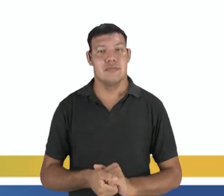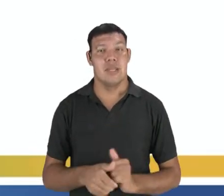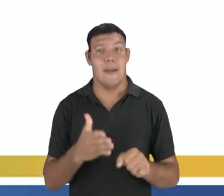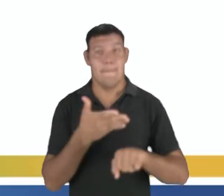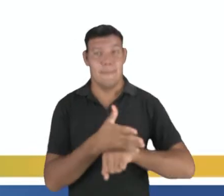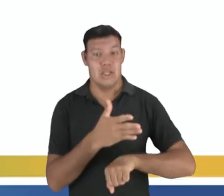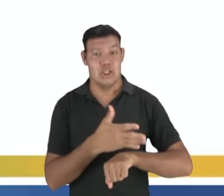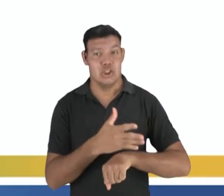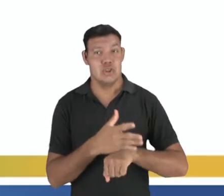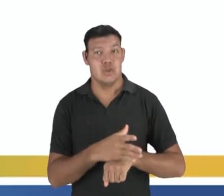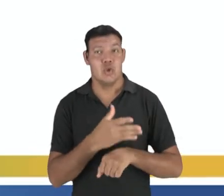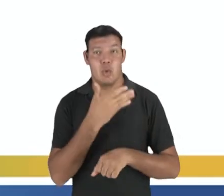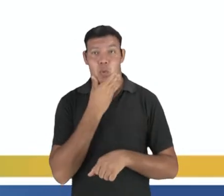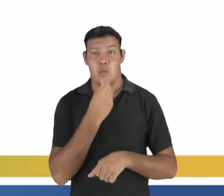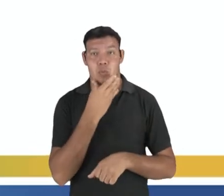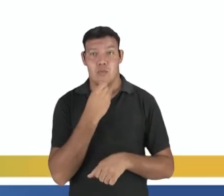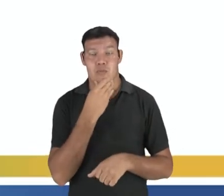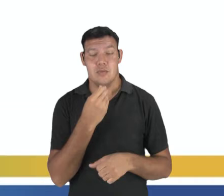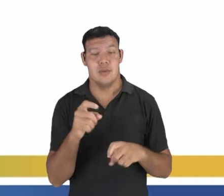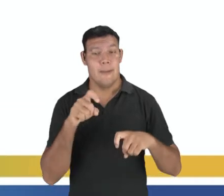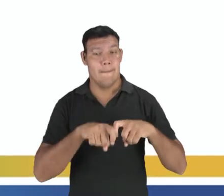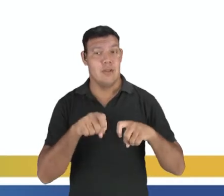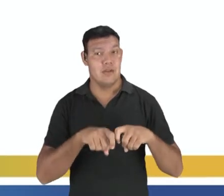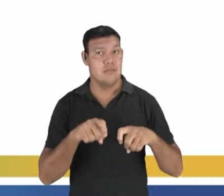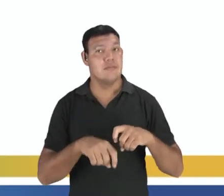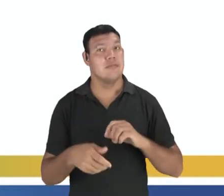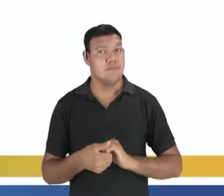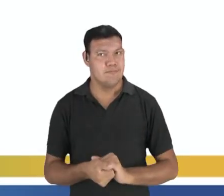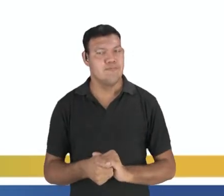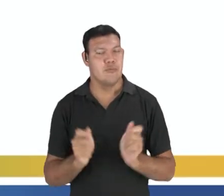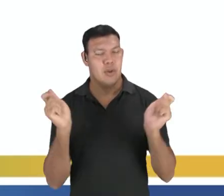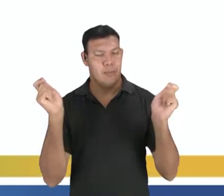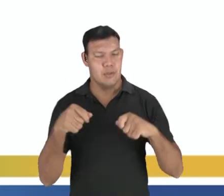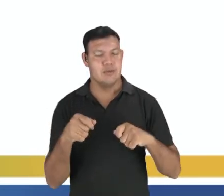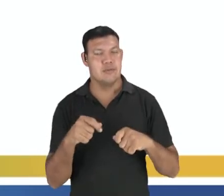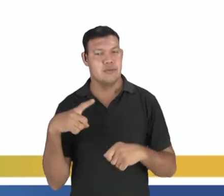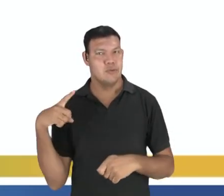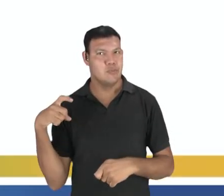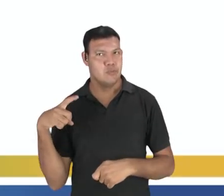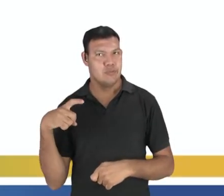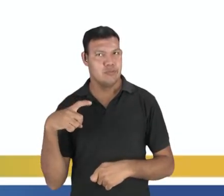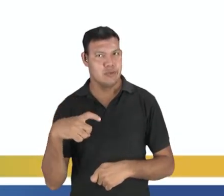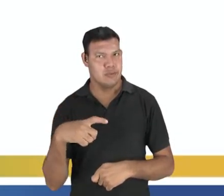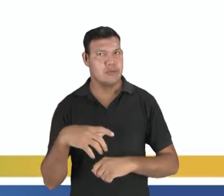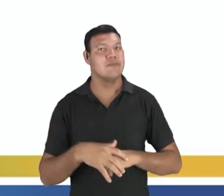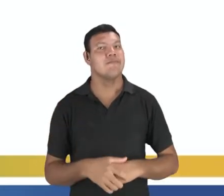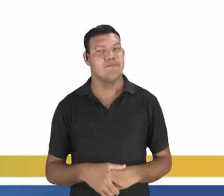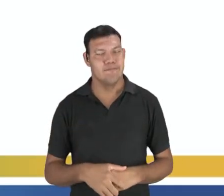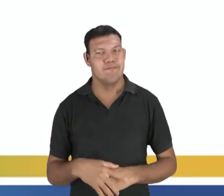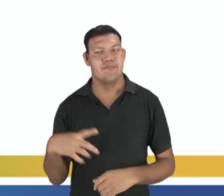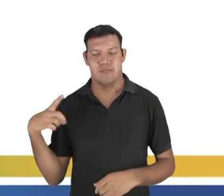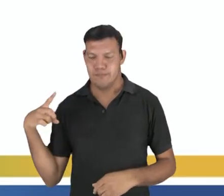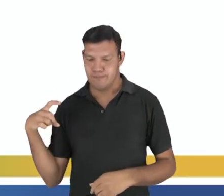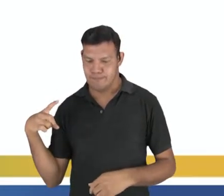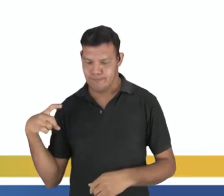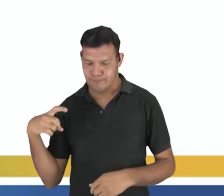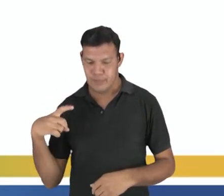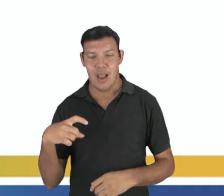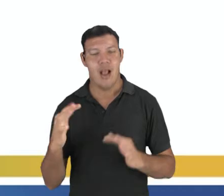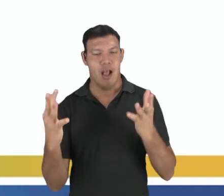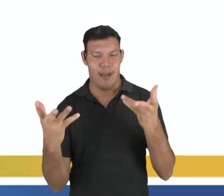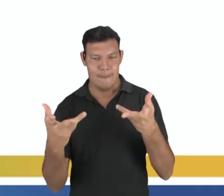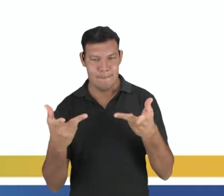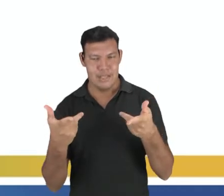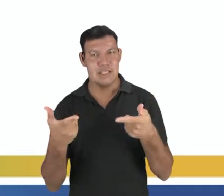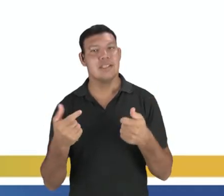aí do sistema reprodutor masculino que tem a capacidade de mobilidade. No caso, são os espermatozoides que têm essa capacidade de